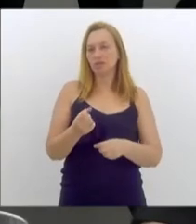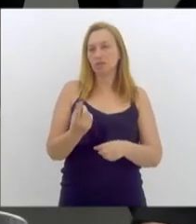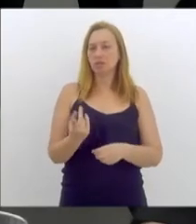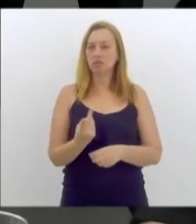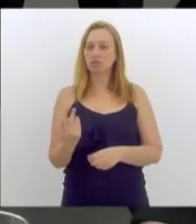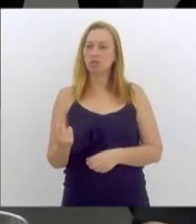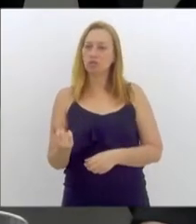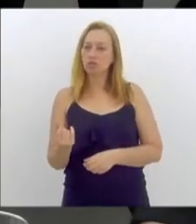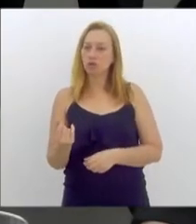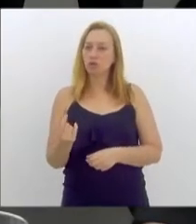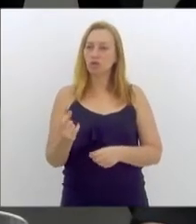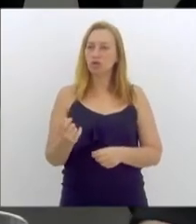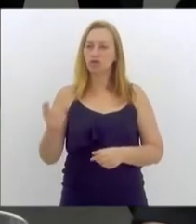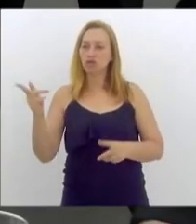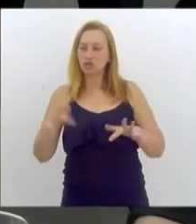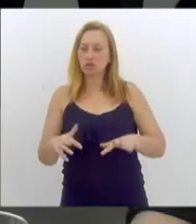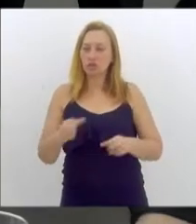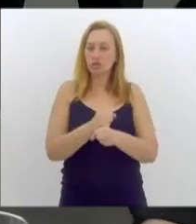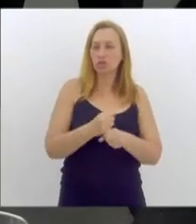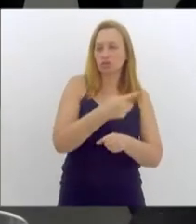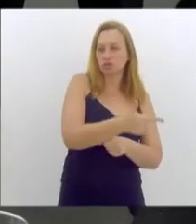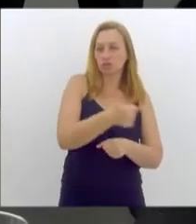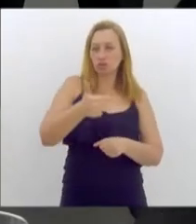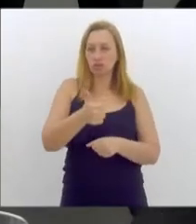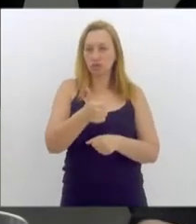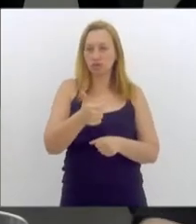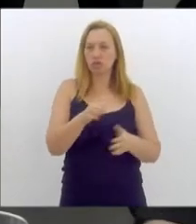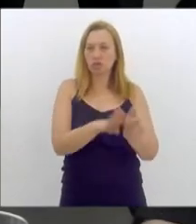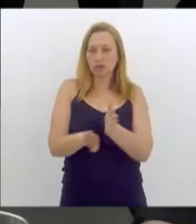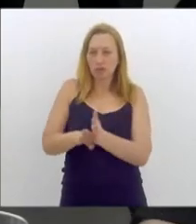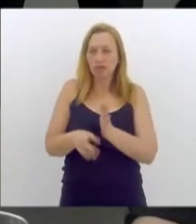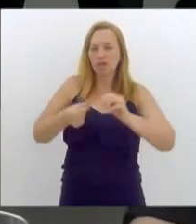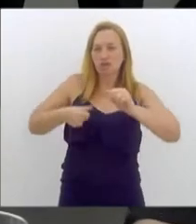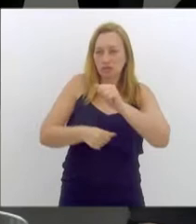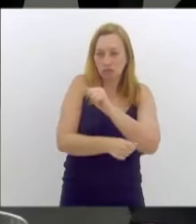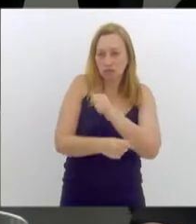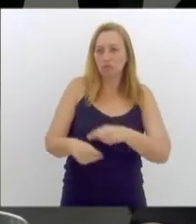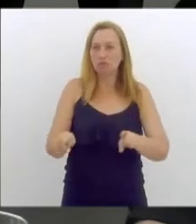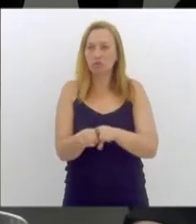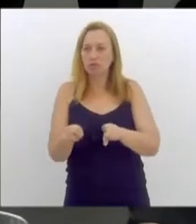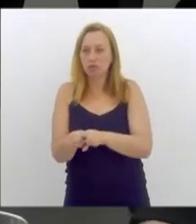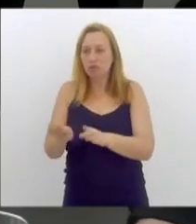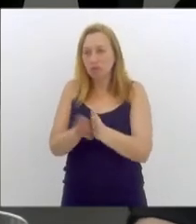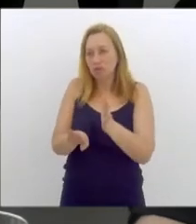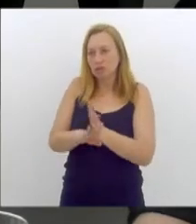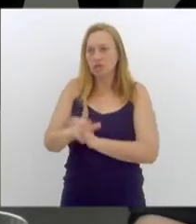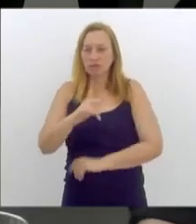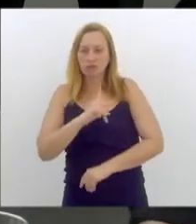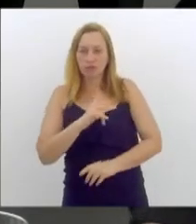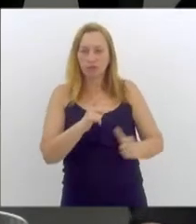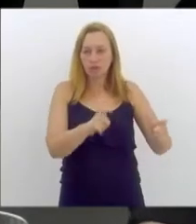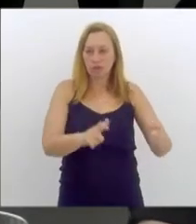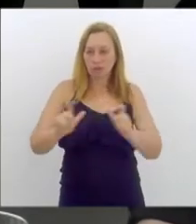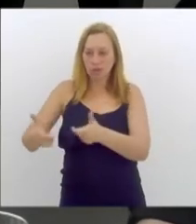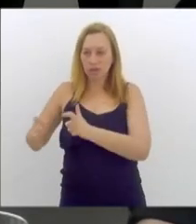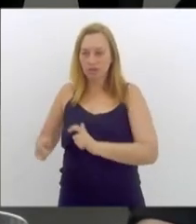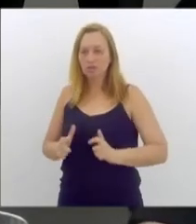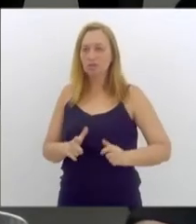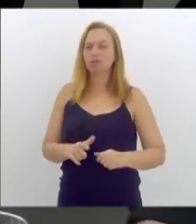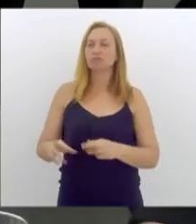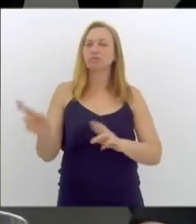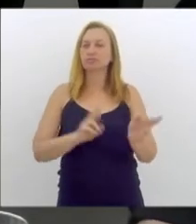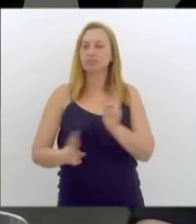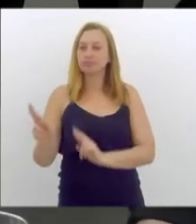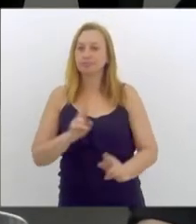é 2021 como foi falado gasto investimentos e também despesas pessoal aumentou agora com relação